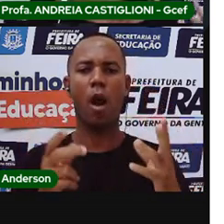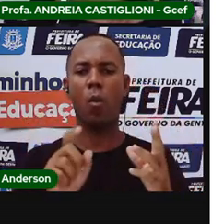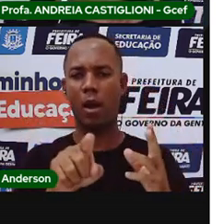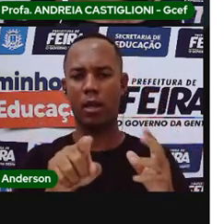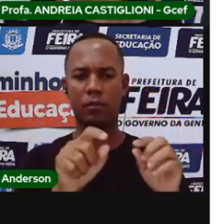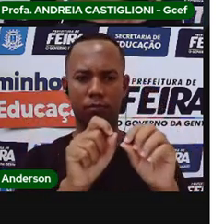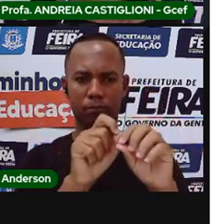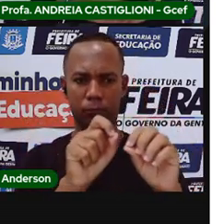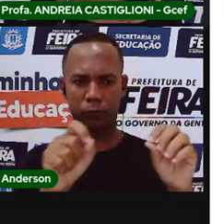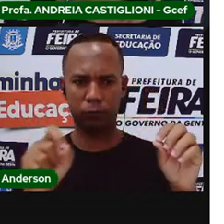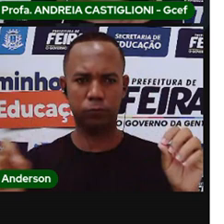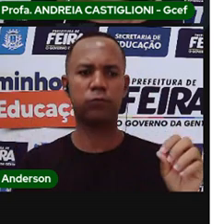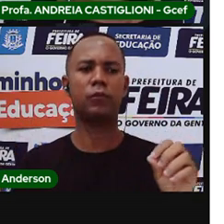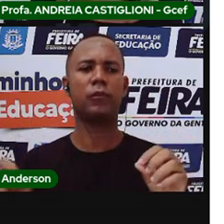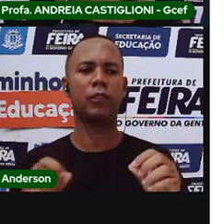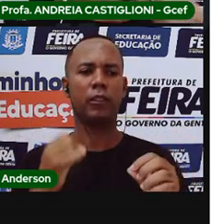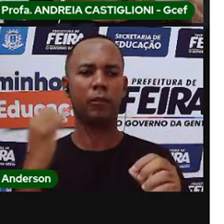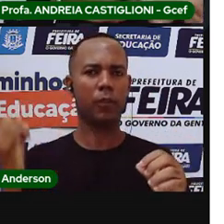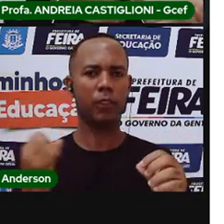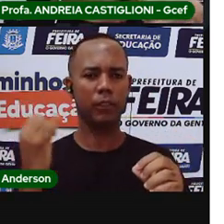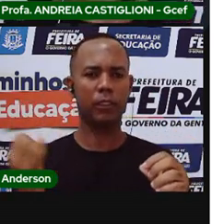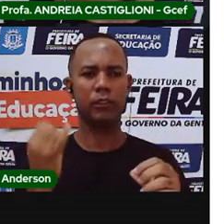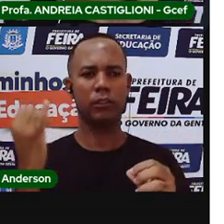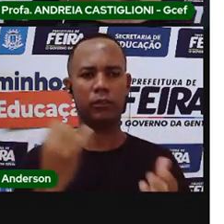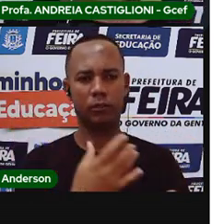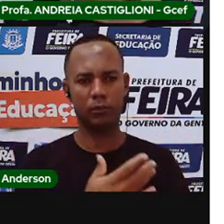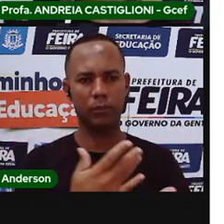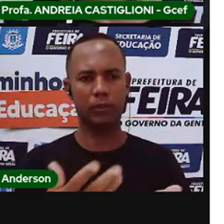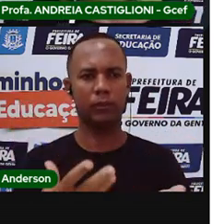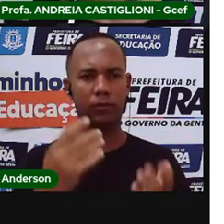e engajamento estudantil. E aí, partiu?